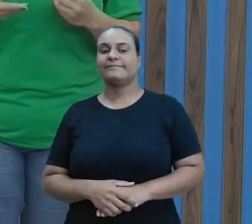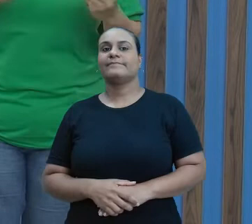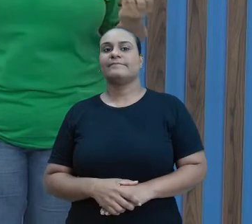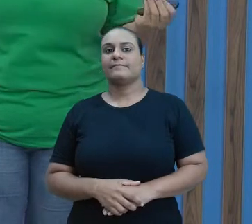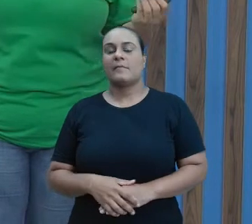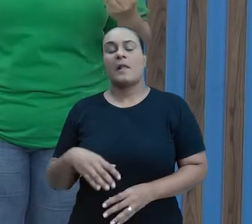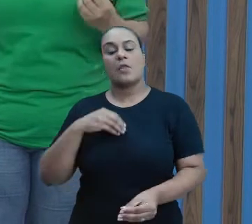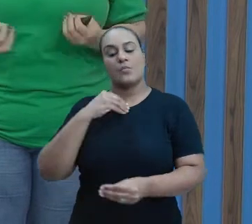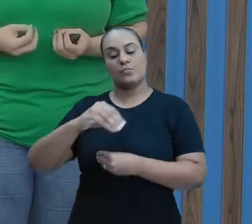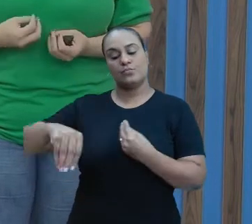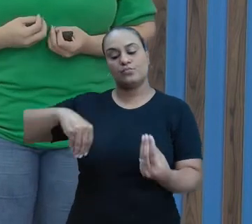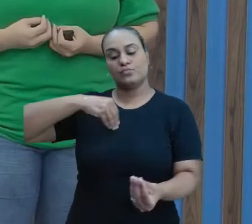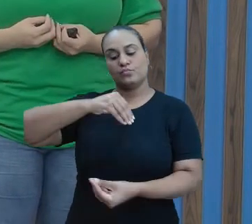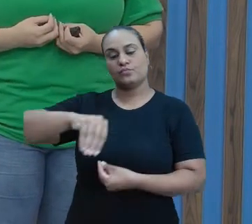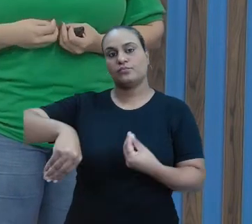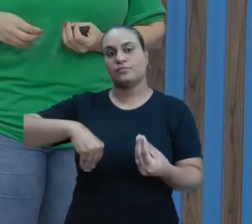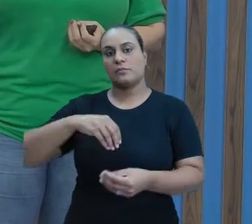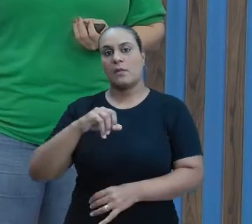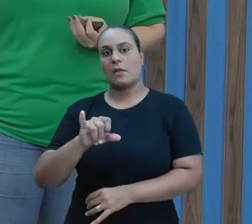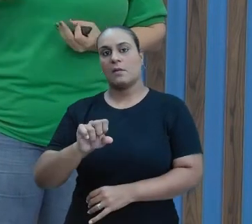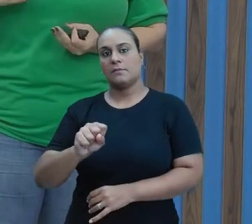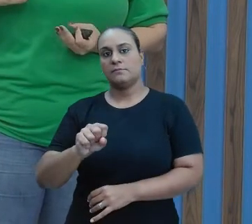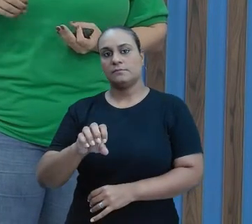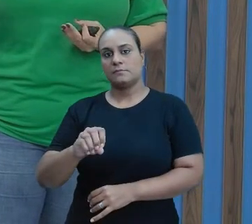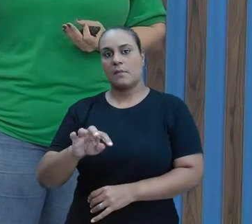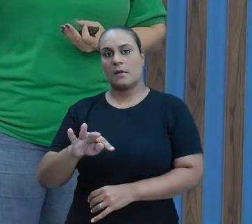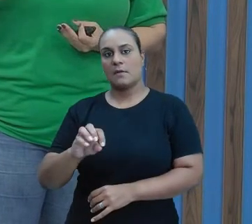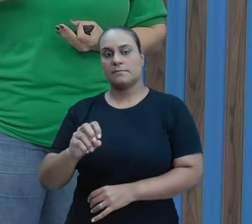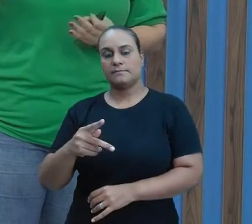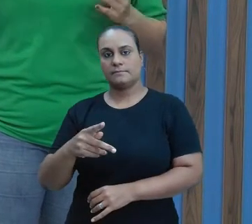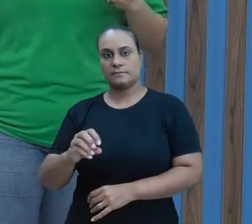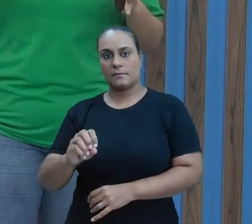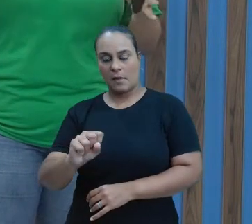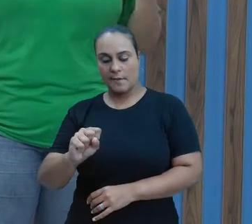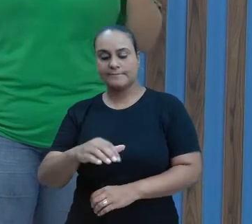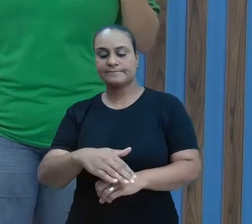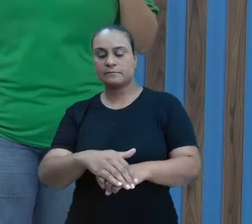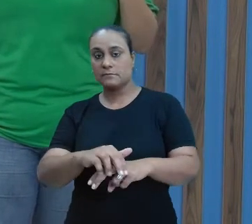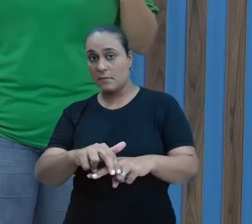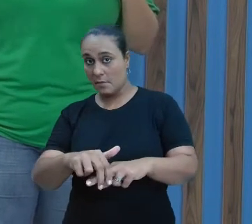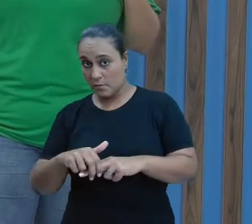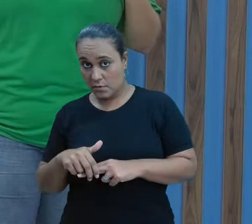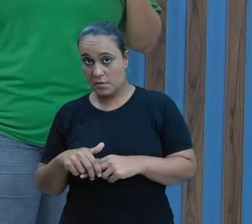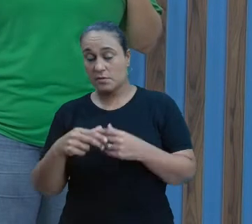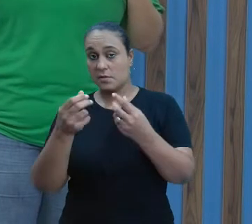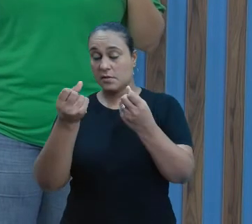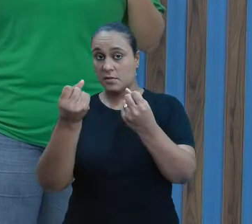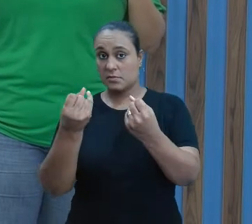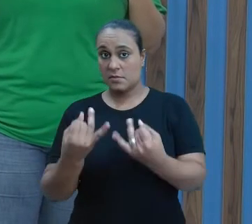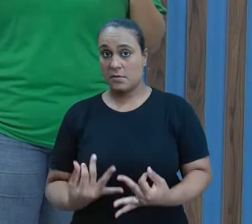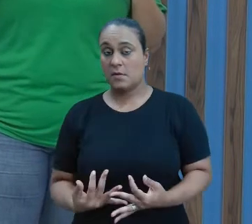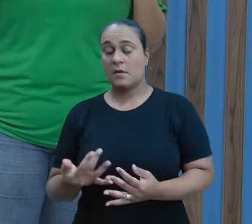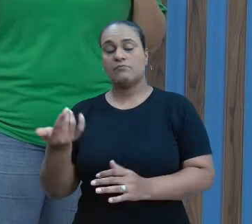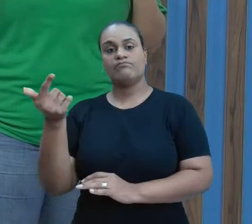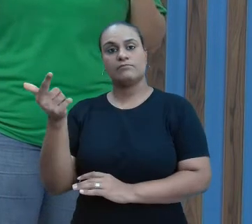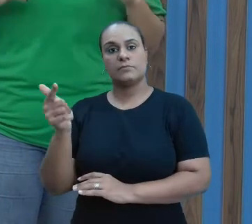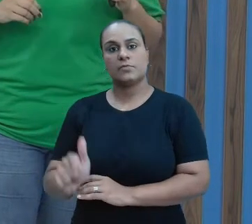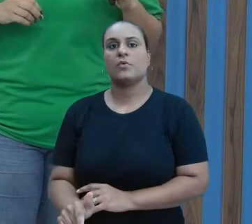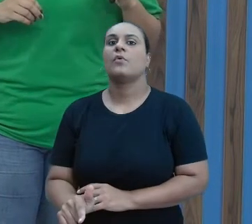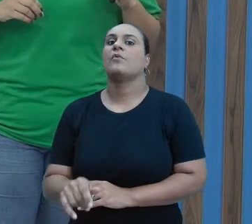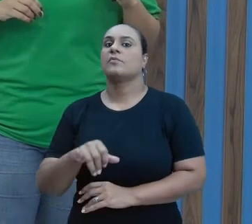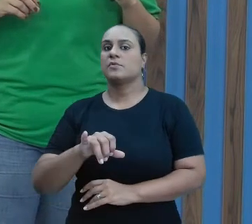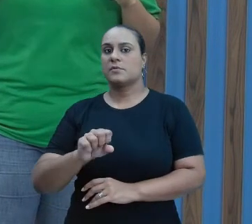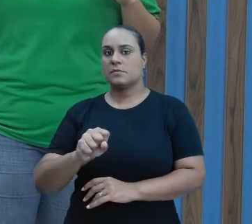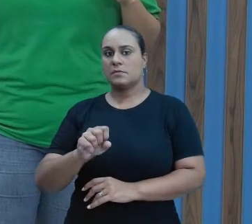uma mistura de isótopos. Por isso que a gente está falando aqui um pouquinho novamente, né, sobre